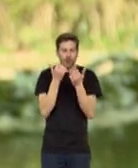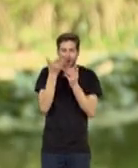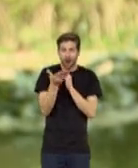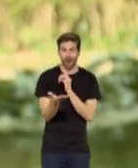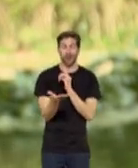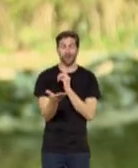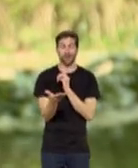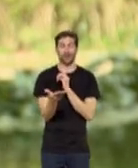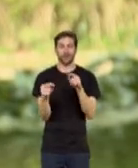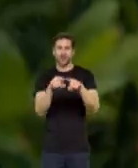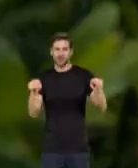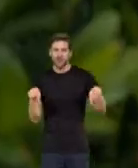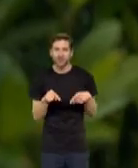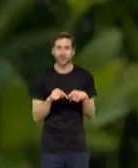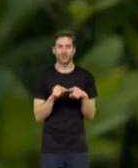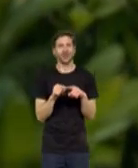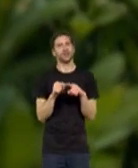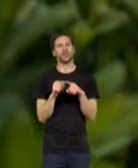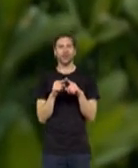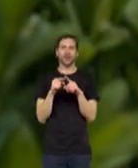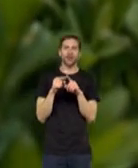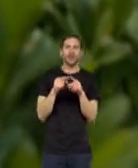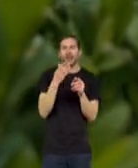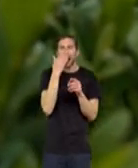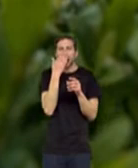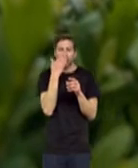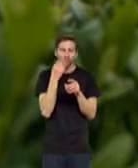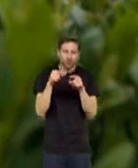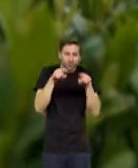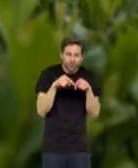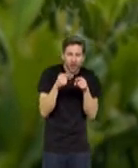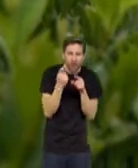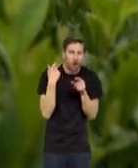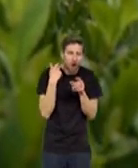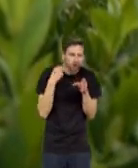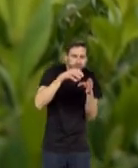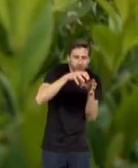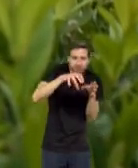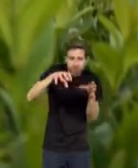espaço que revela muitos outros espaços dentro dele, de